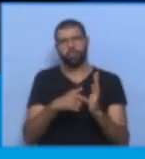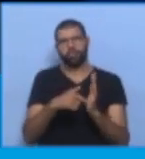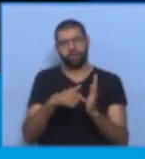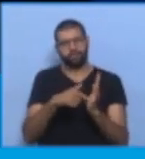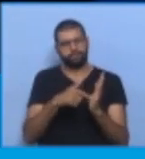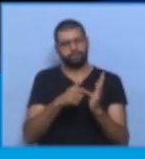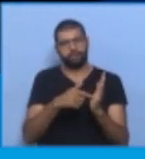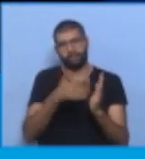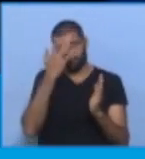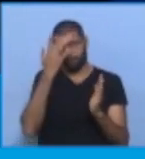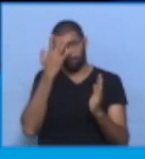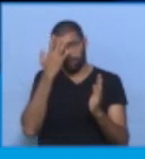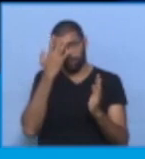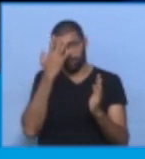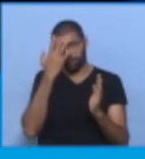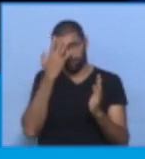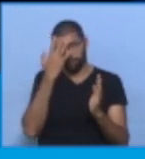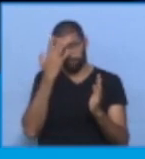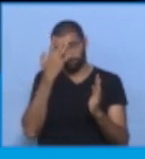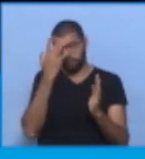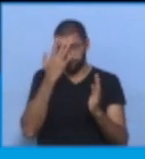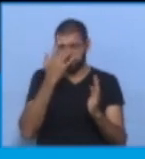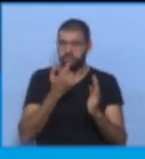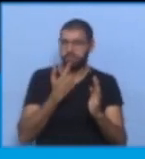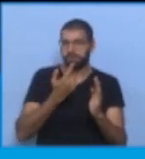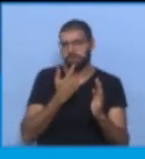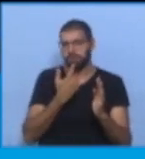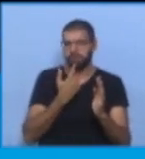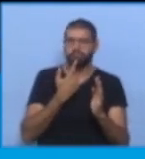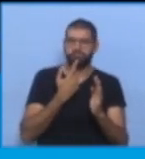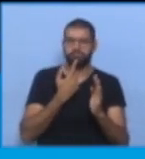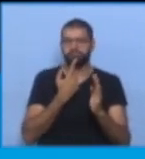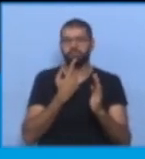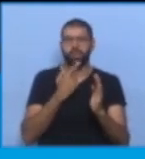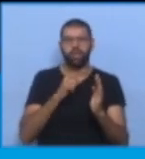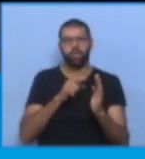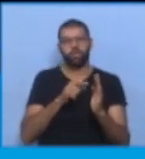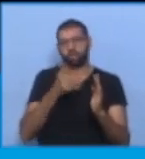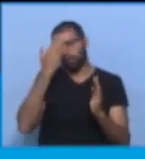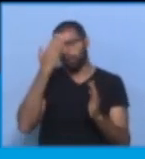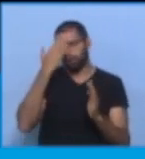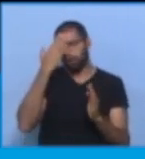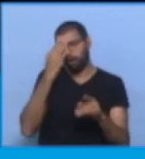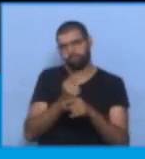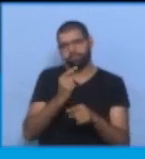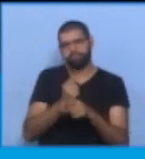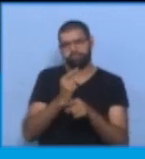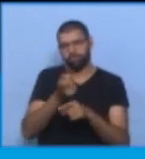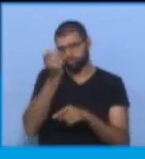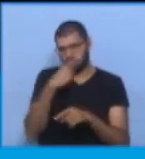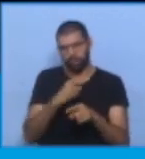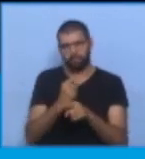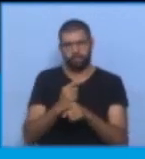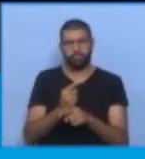conclui muito facilmente que realmente esses pressupostos nessa